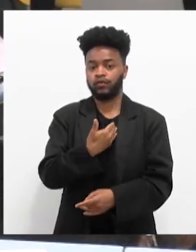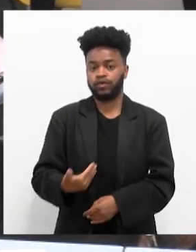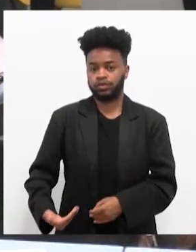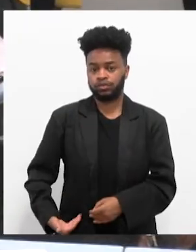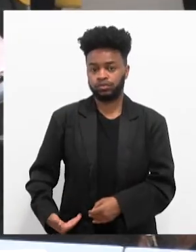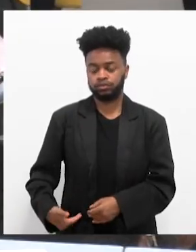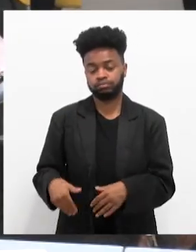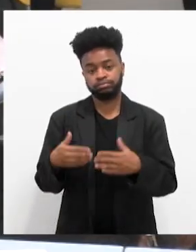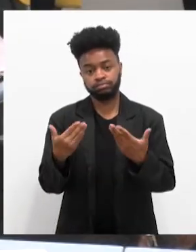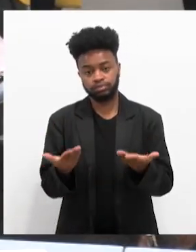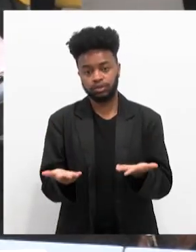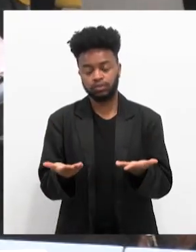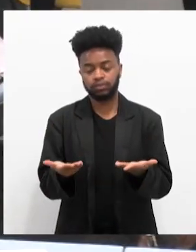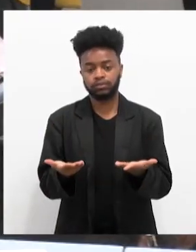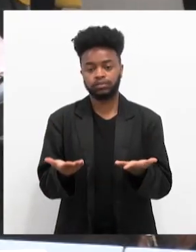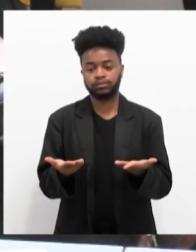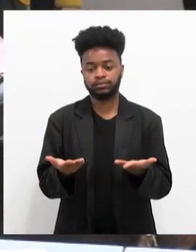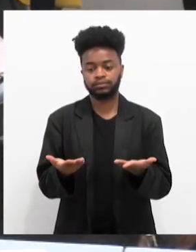Então,